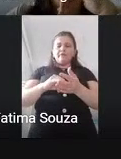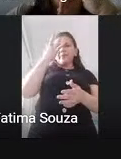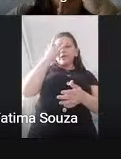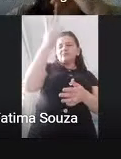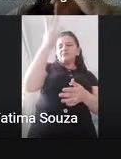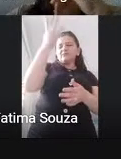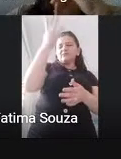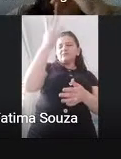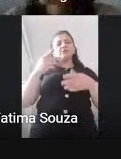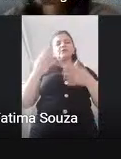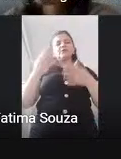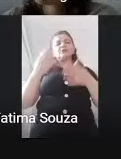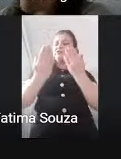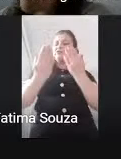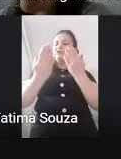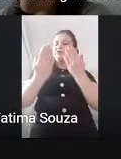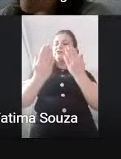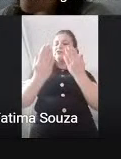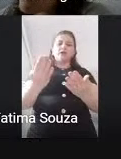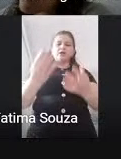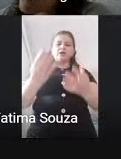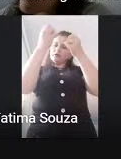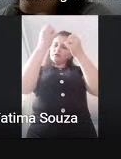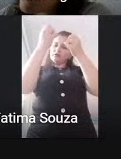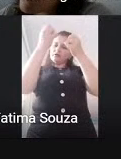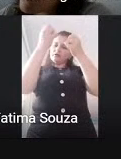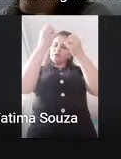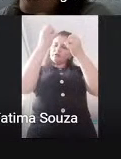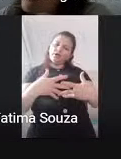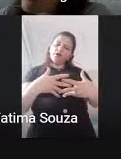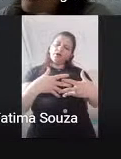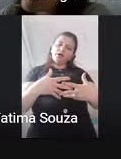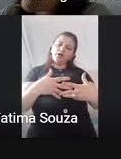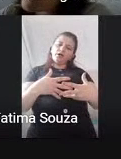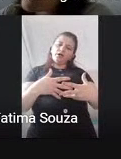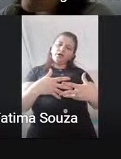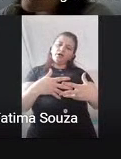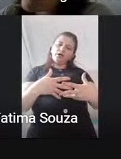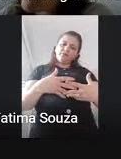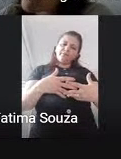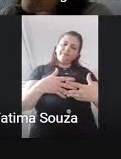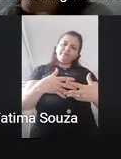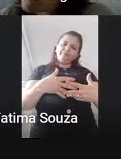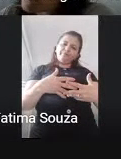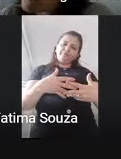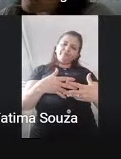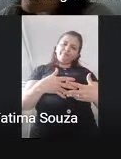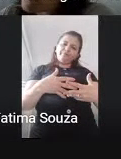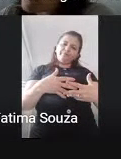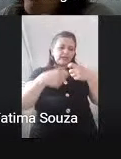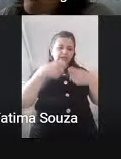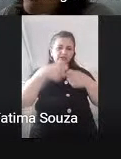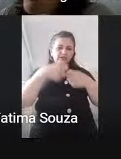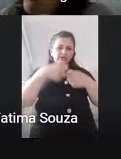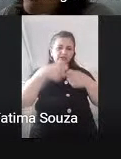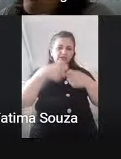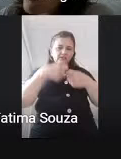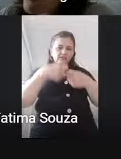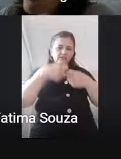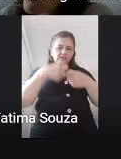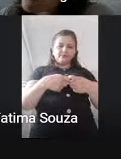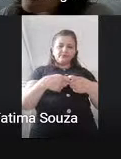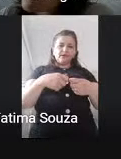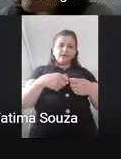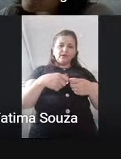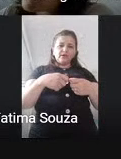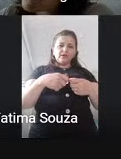essa vulnerabilidade, sobre esses riscos, falar de redução de danos nas relações sexuais. E aí, se a gente não